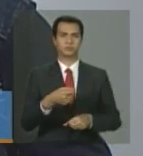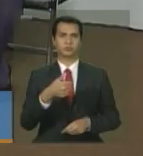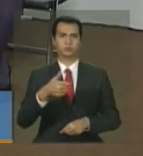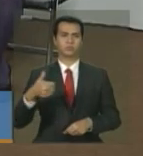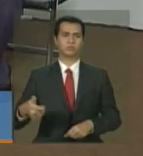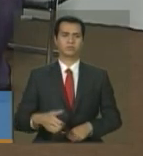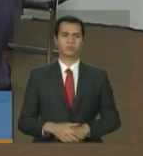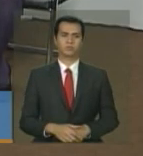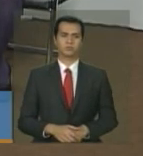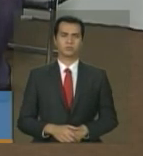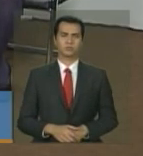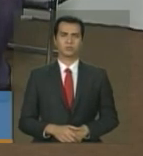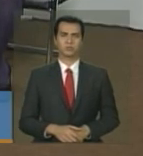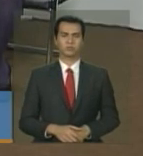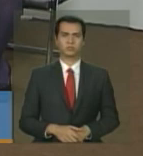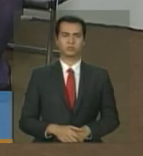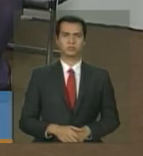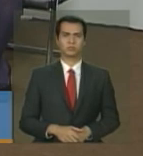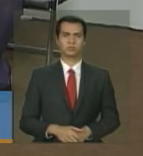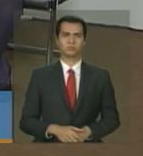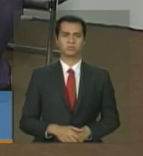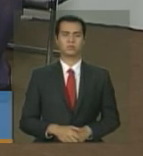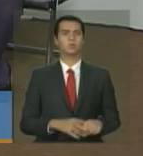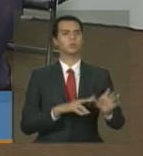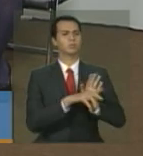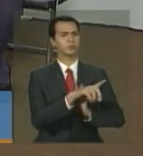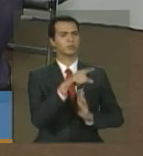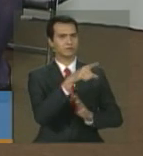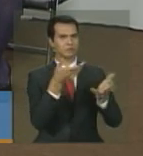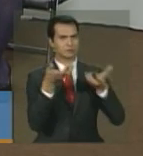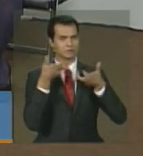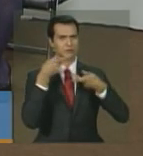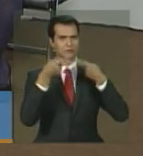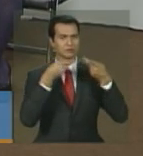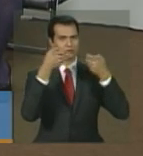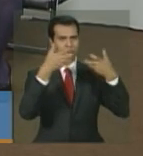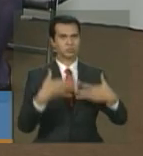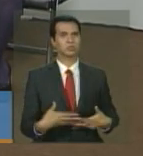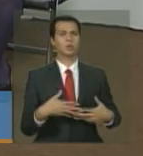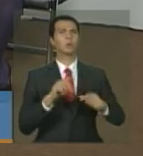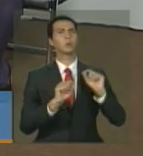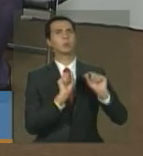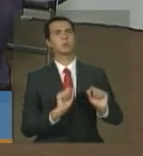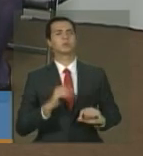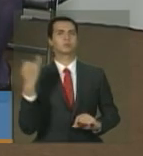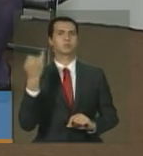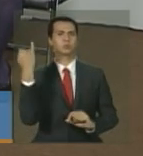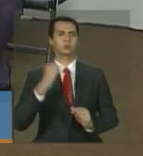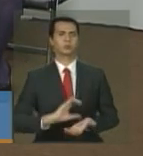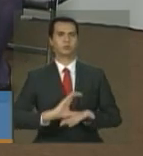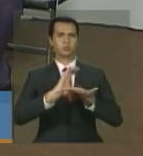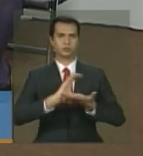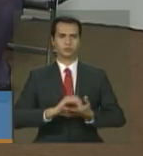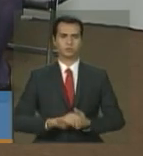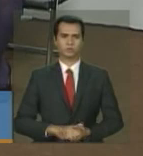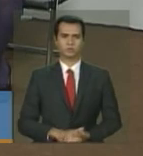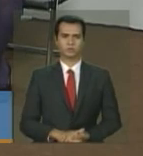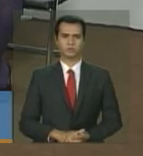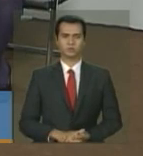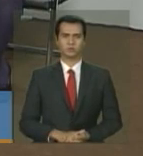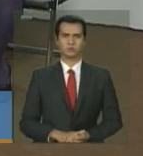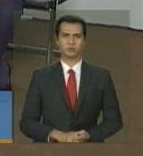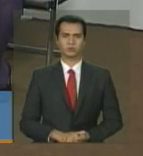destacar que dar alguma orientação em relação alguns itens que seriam essenciais serem preenchidos pelos conselhos o